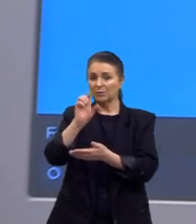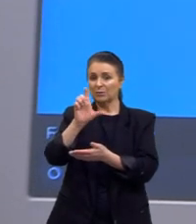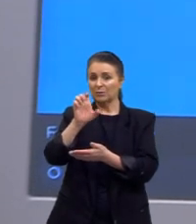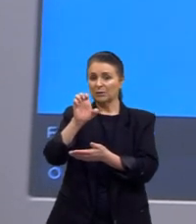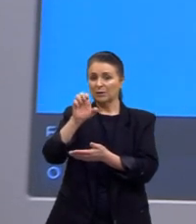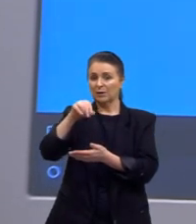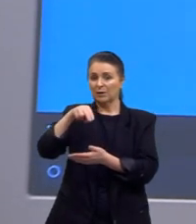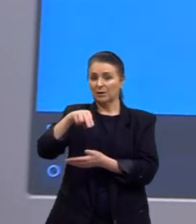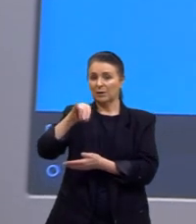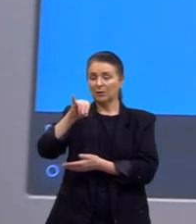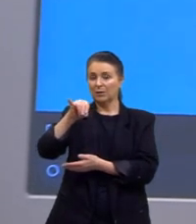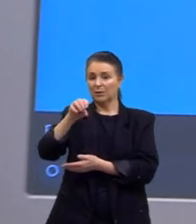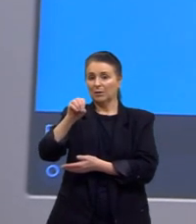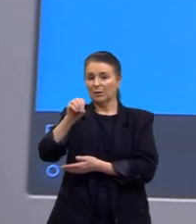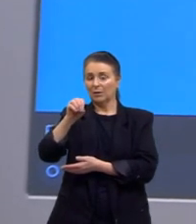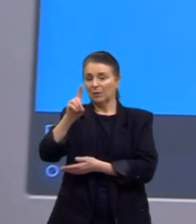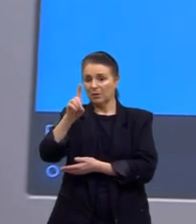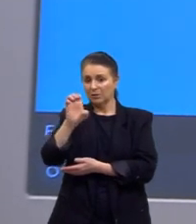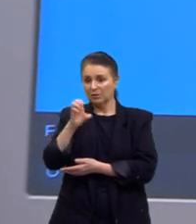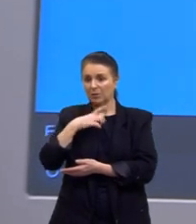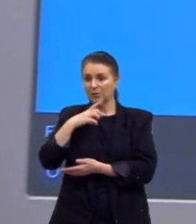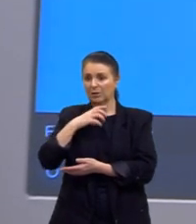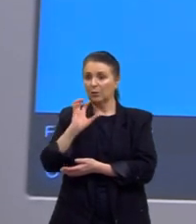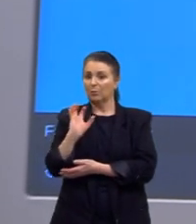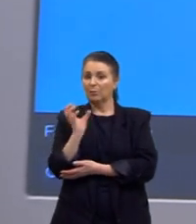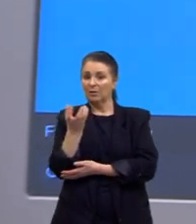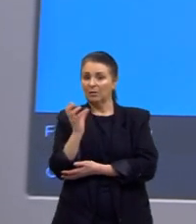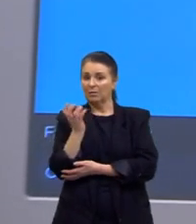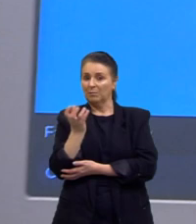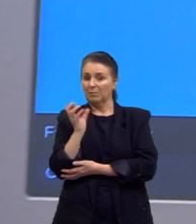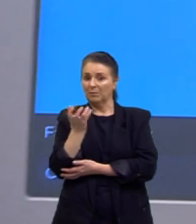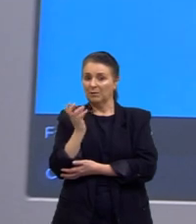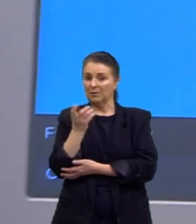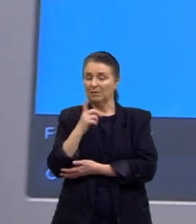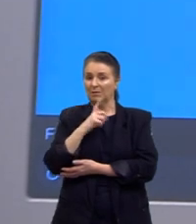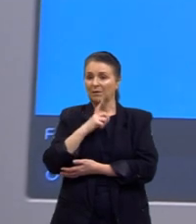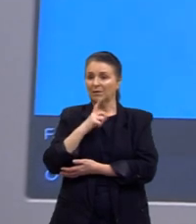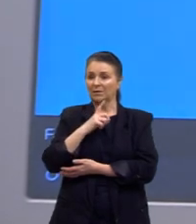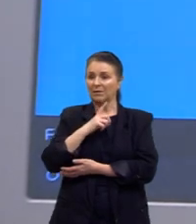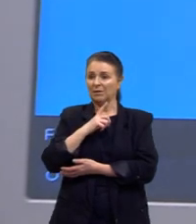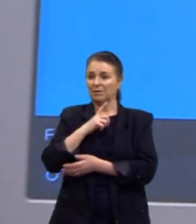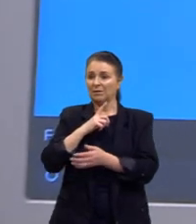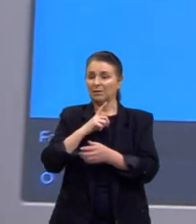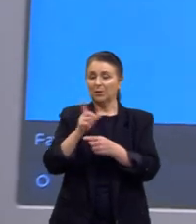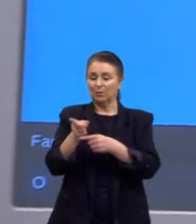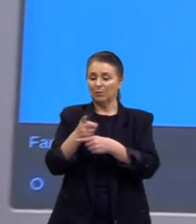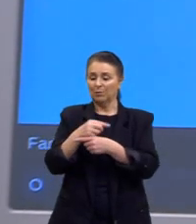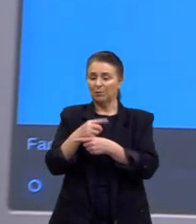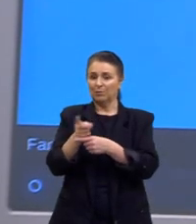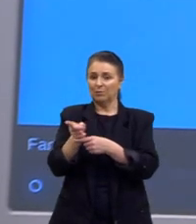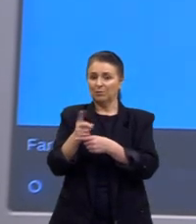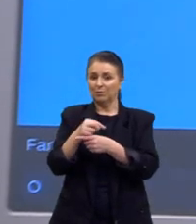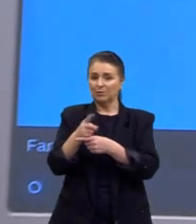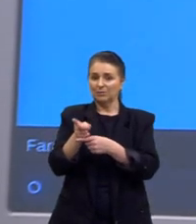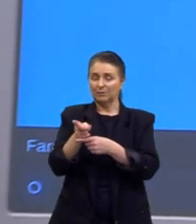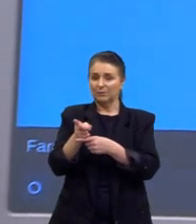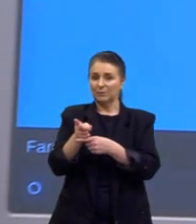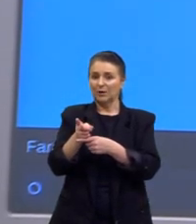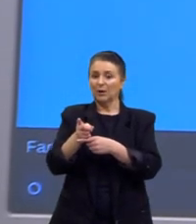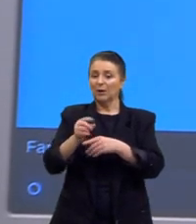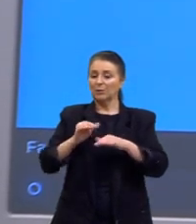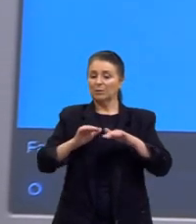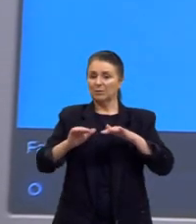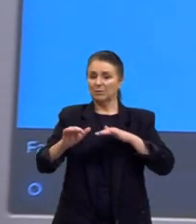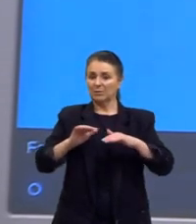algumas espiras. Aqui a gente tem uma lâmpada, tá? E aqui a gente tem um voltímetro. Então, quando eu começar a movimentar